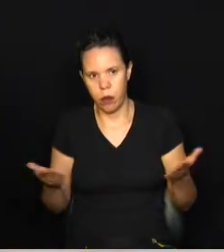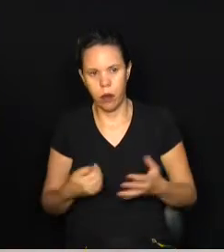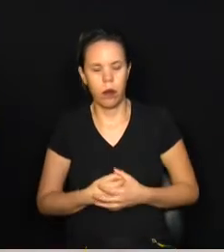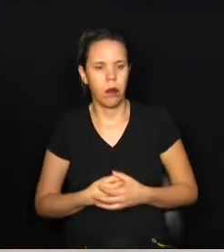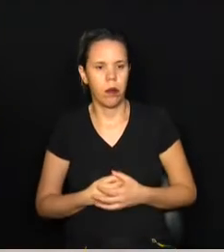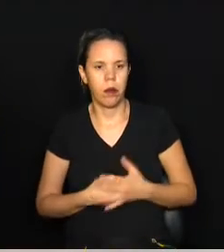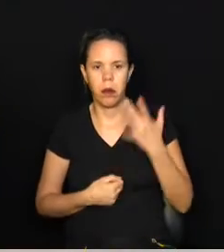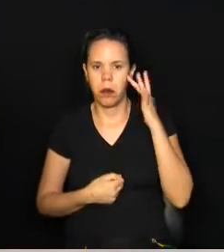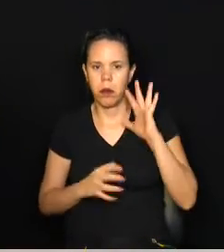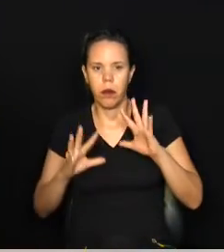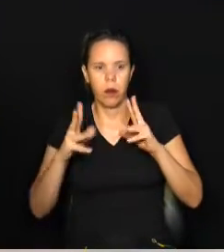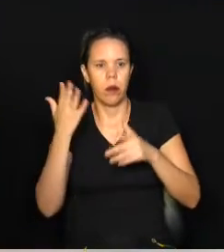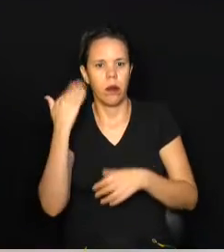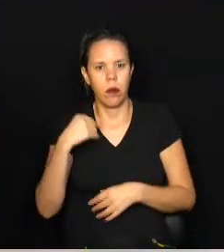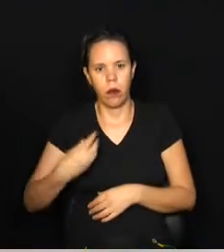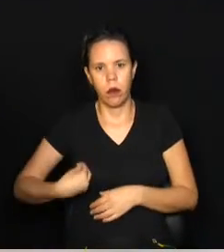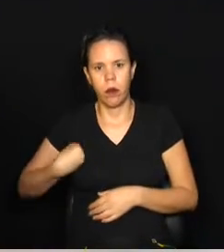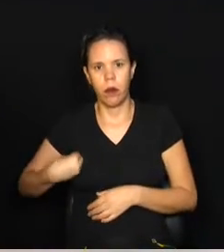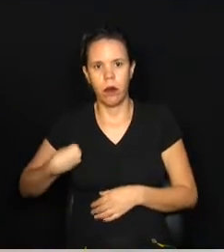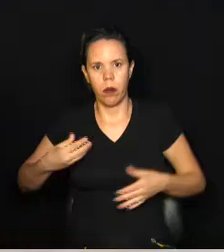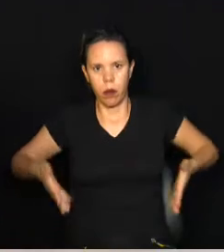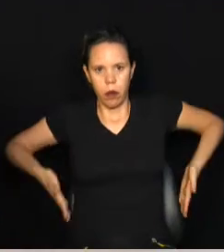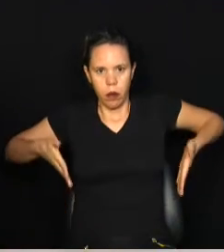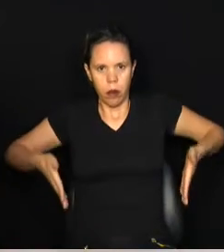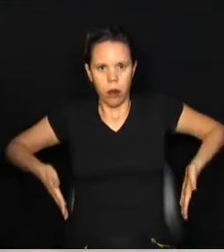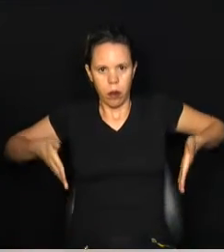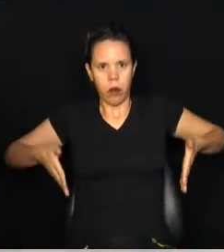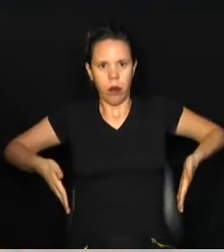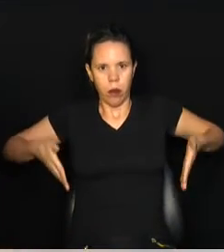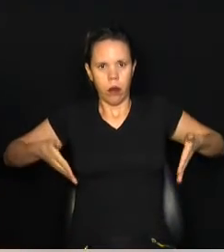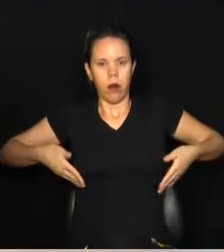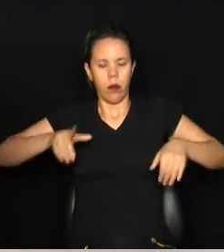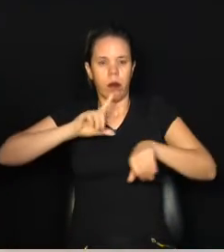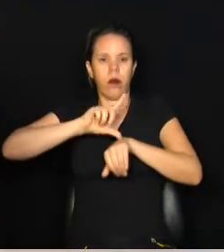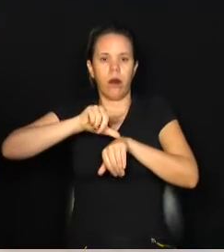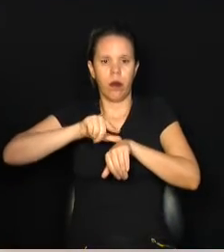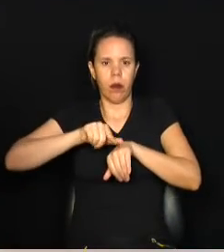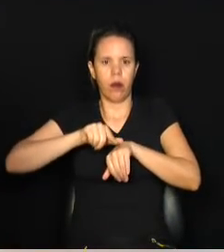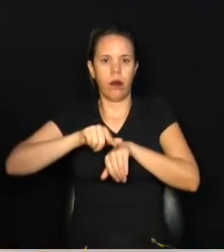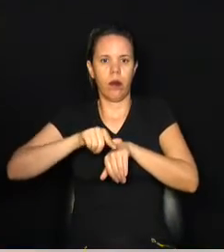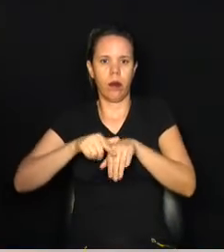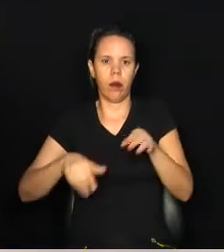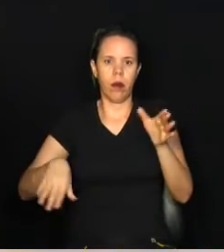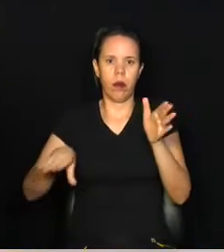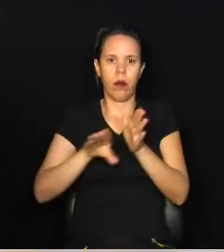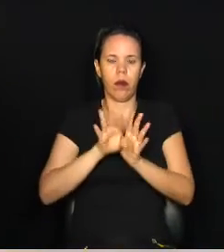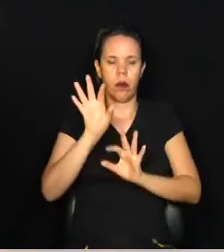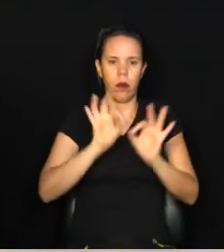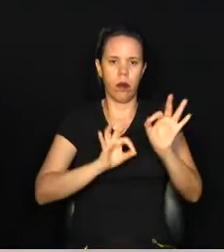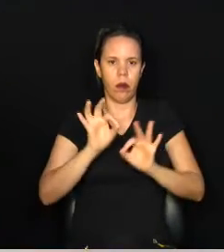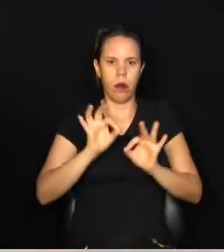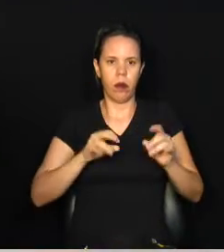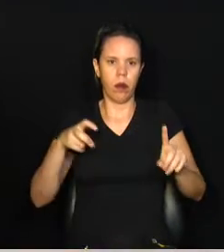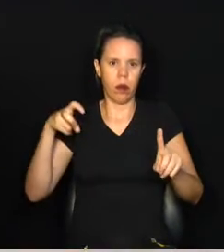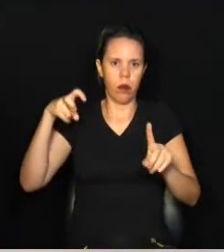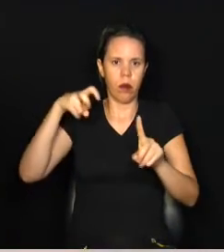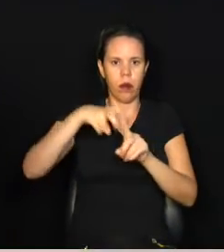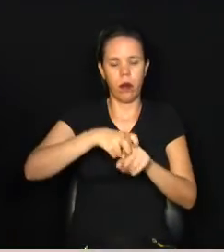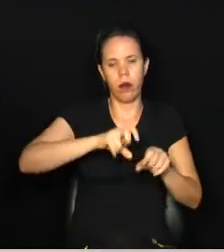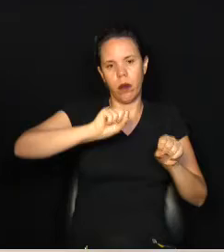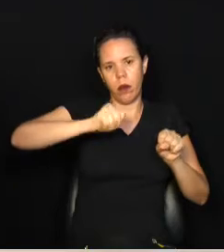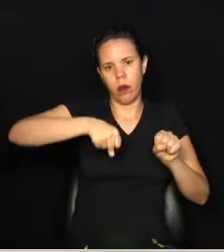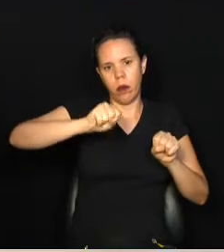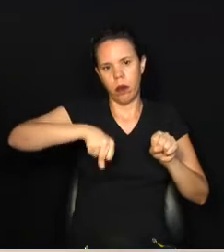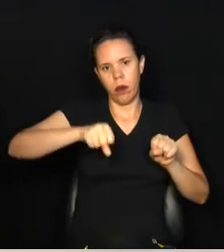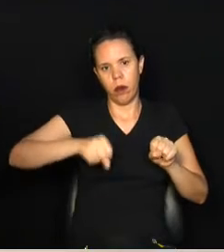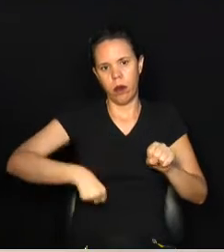sei se todos sabem, eu estou cadeirante, né? Então, por isso que eu me atrasei um pouquinho para me arrumar aqui. Eu sofri um acidente de moto e estou